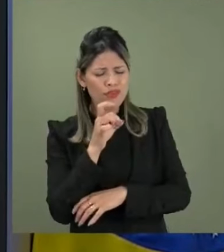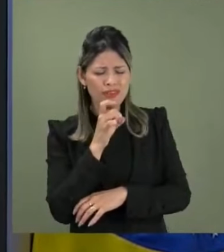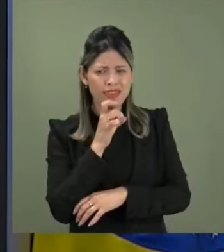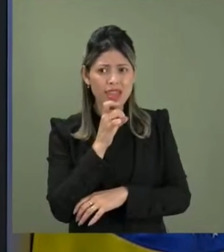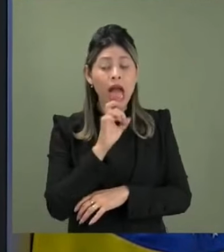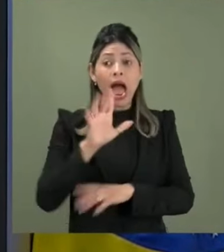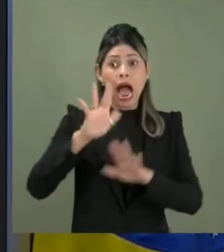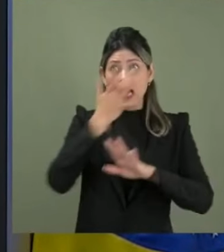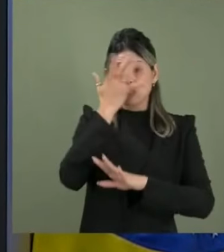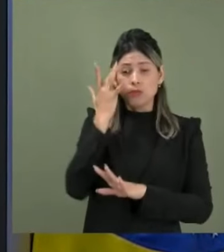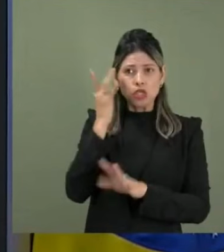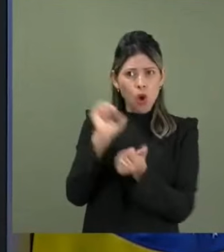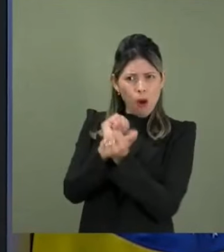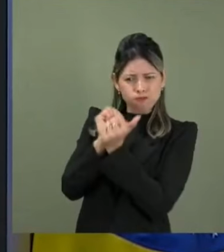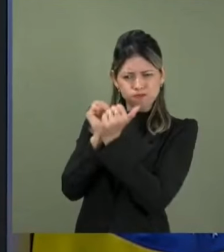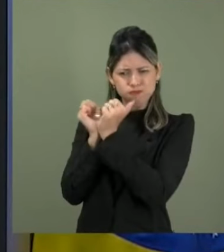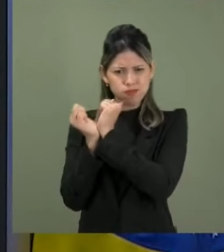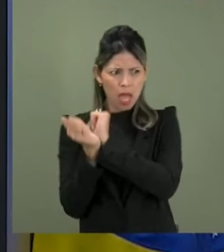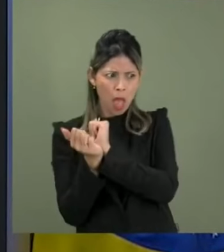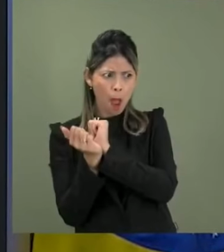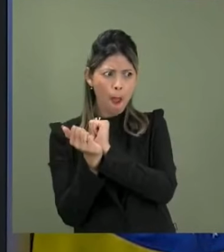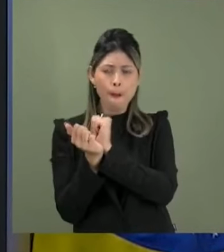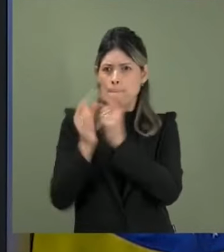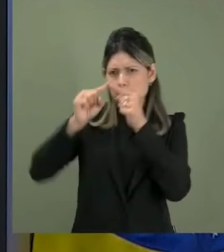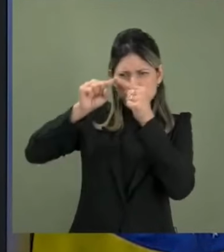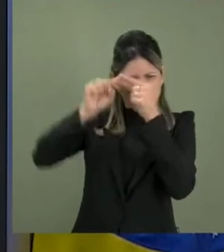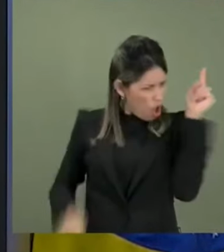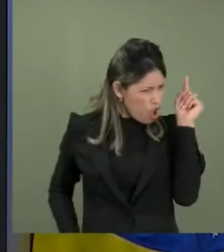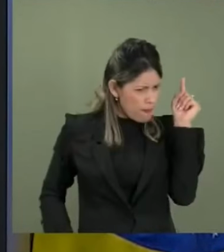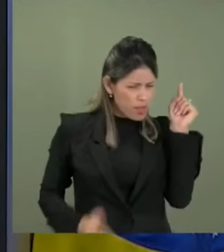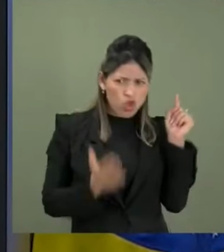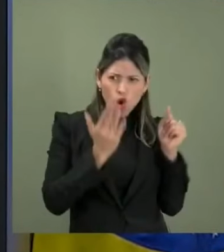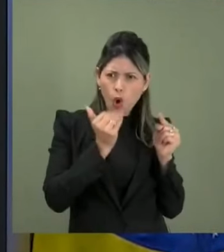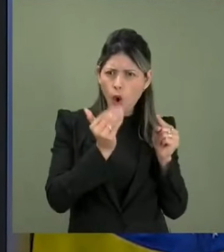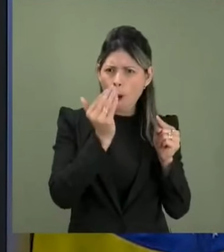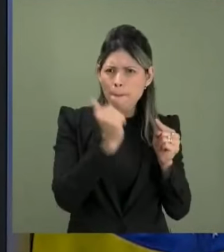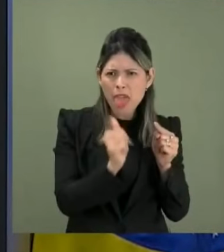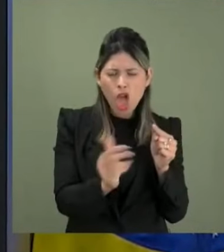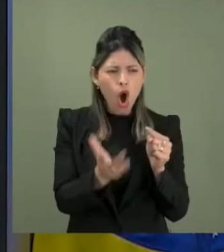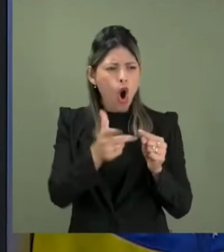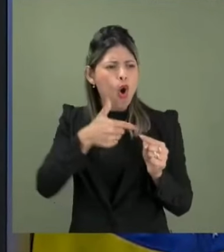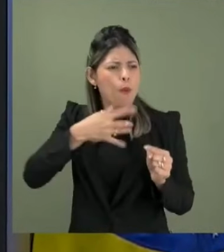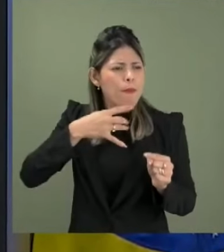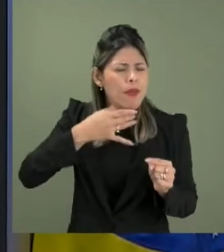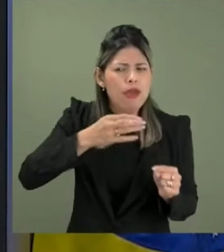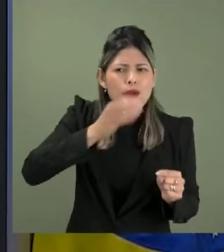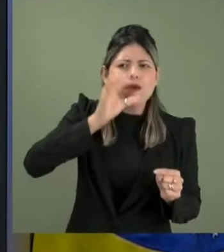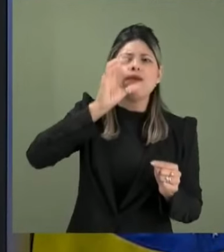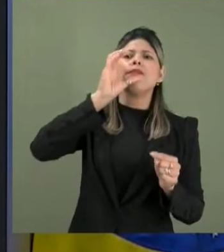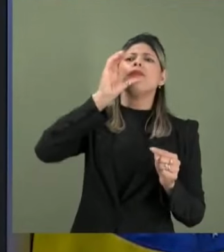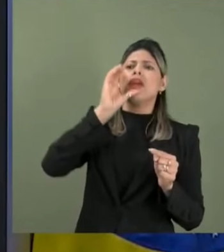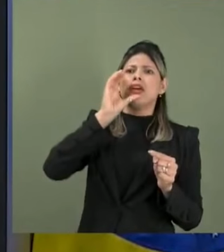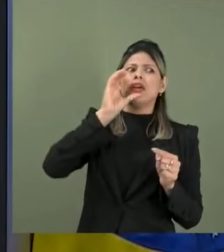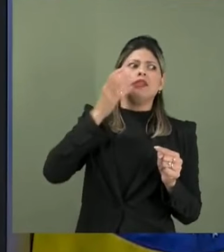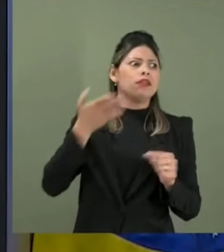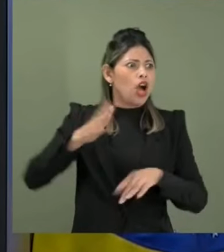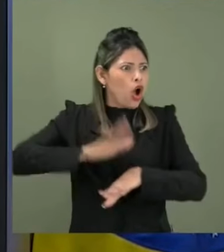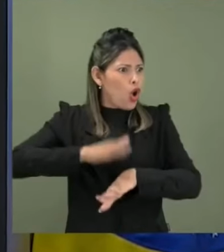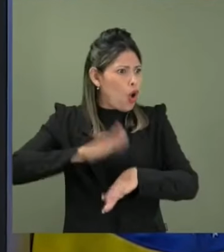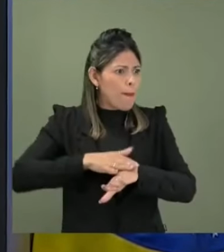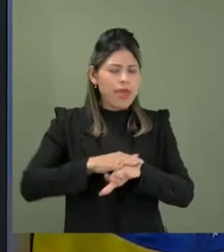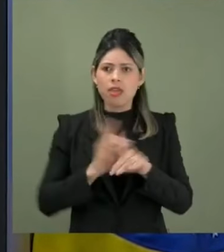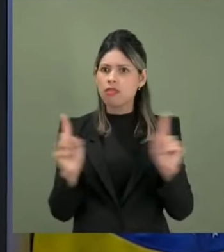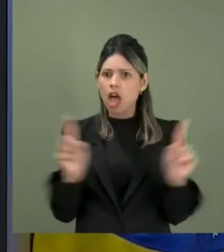os prisioneiros eram proibidos de beber ou comer qualquer coisa, mesmo se tivesse comida, fora do expediente, aquilo